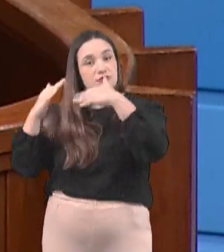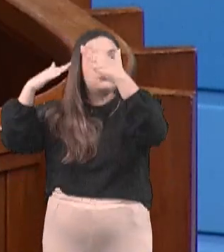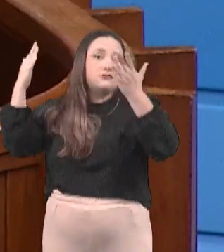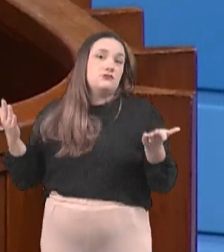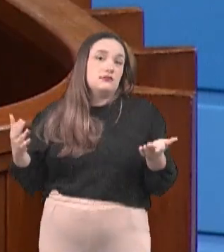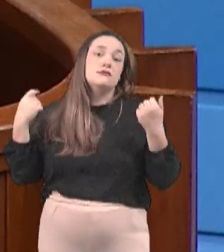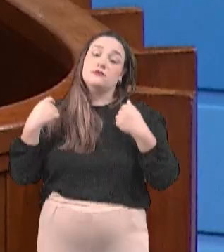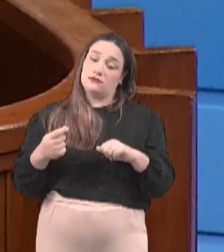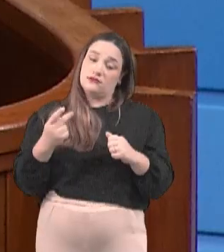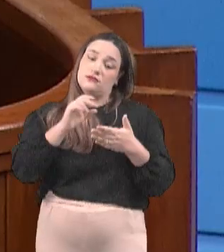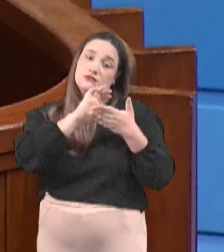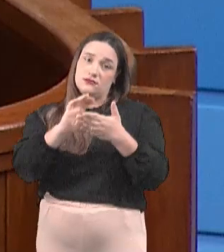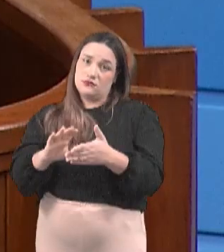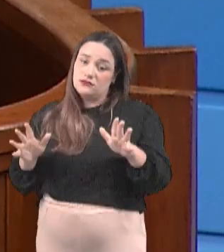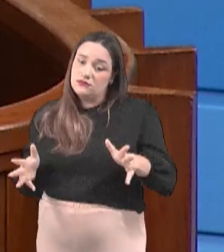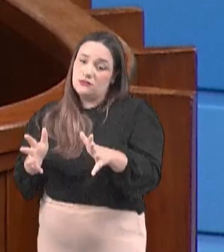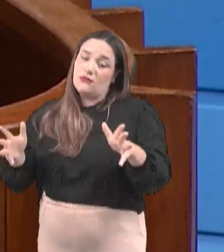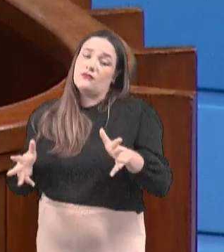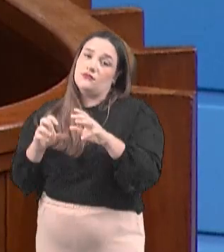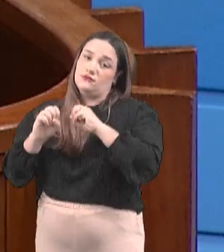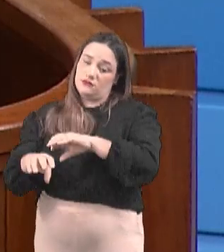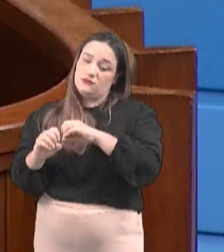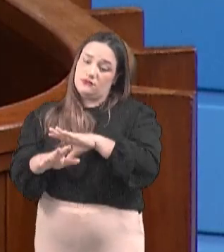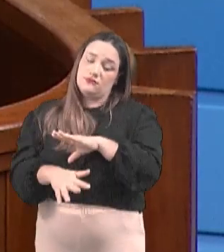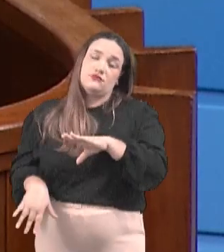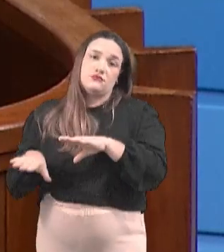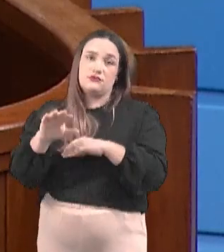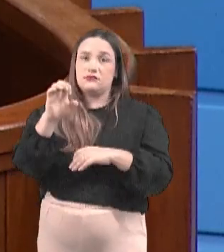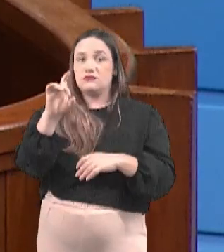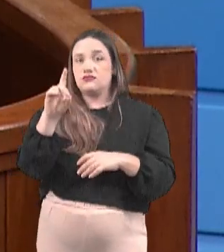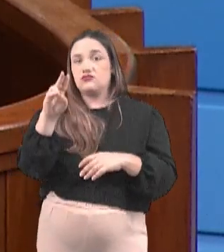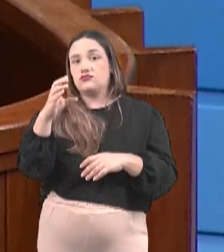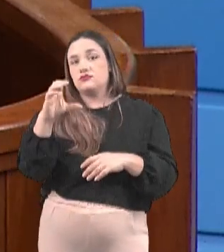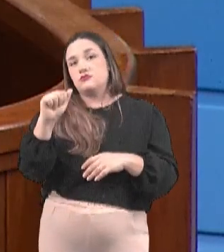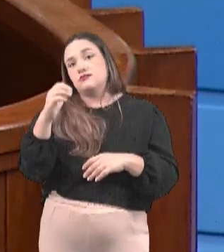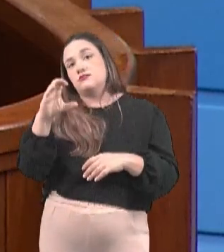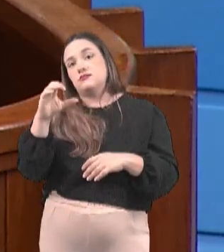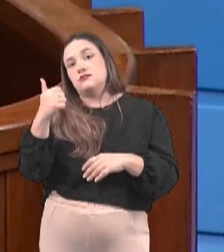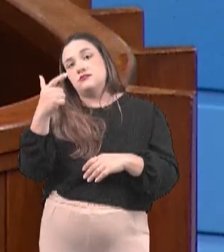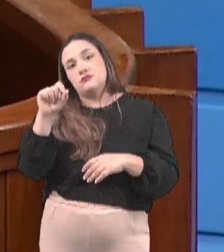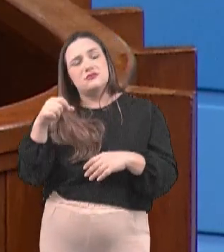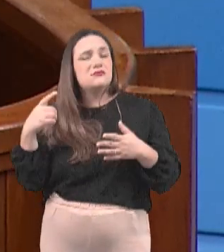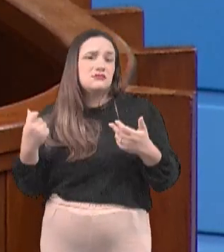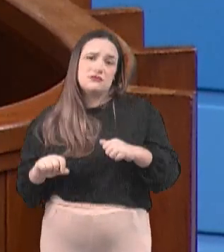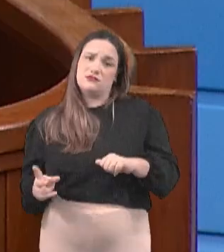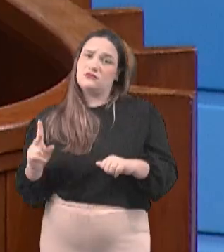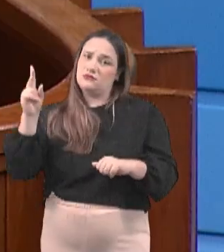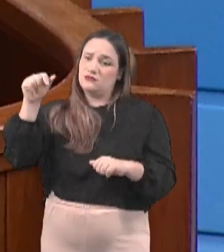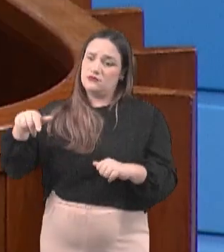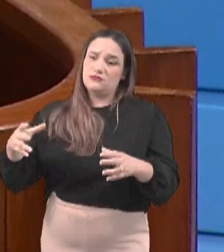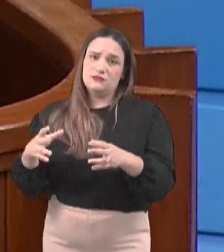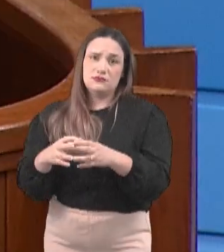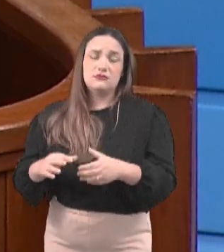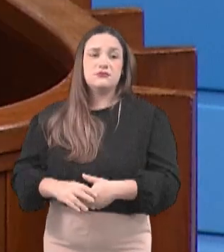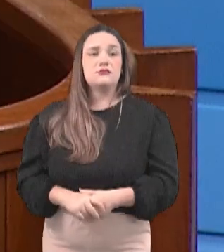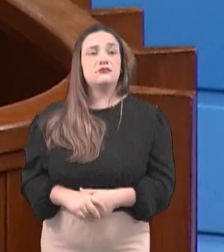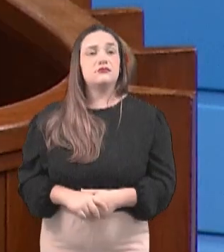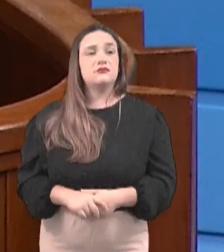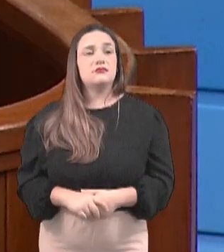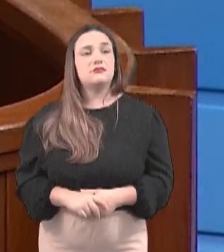que invista em educação. Nós precisamos valorizar o trabalho da educação. E eu quero